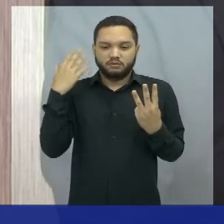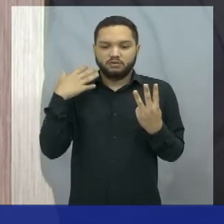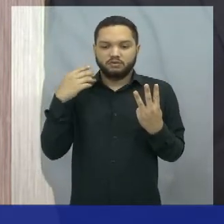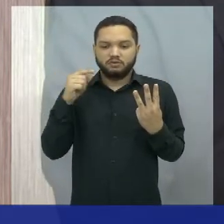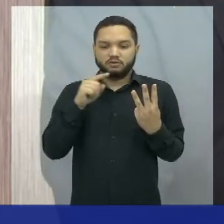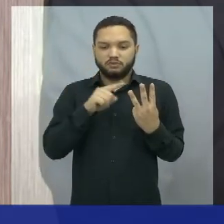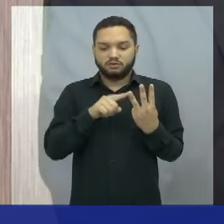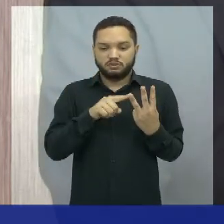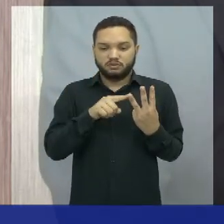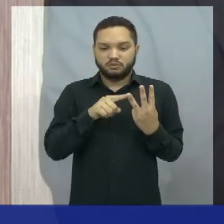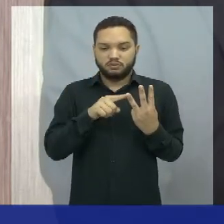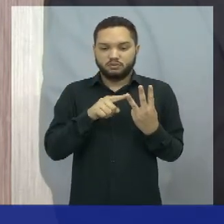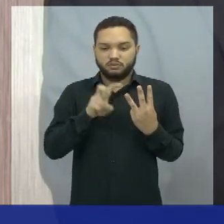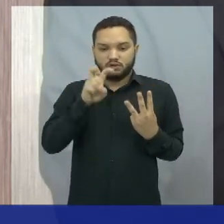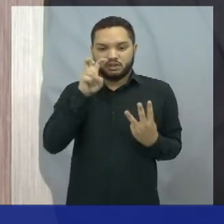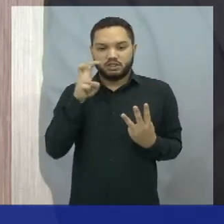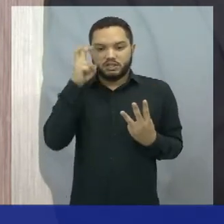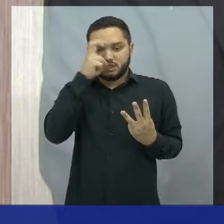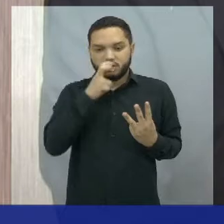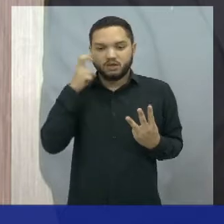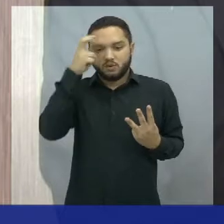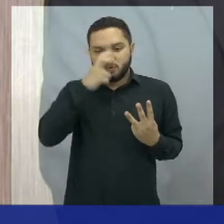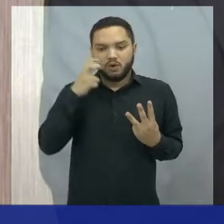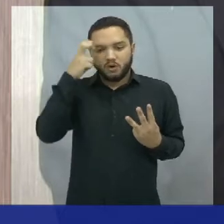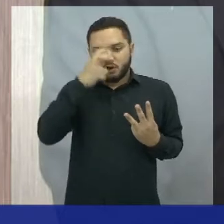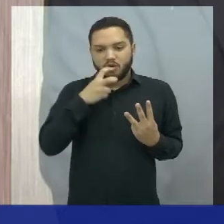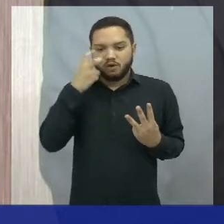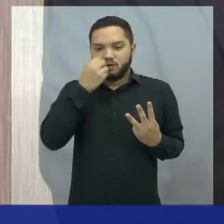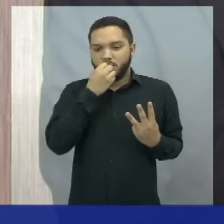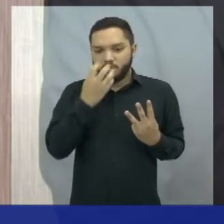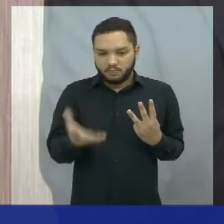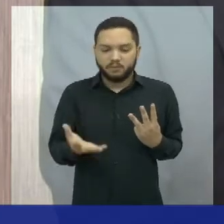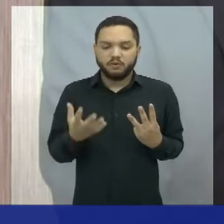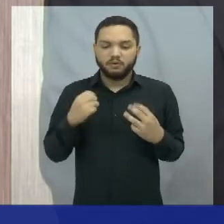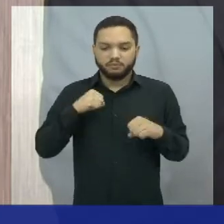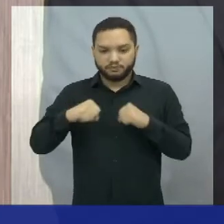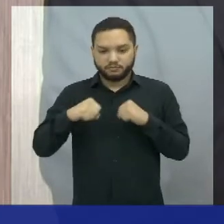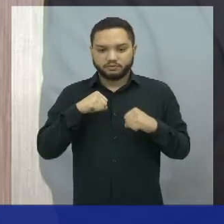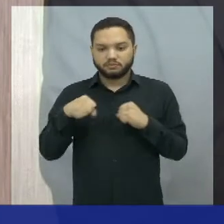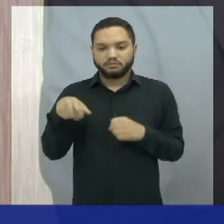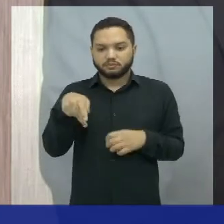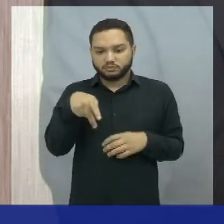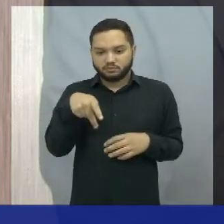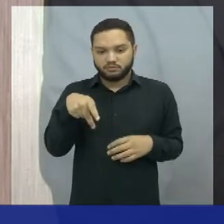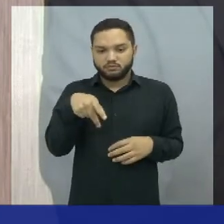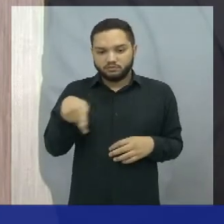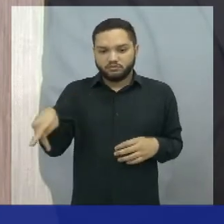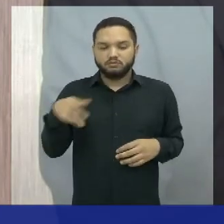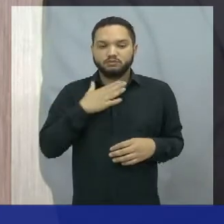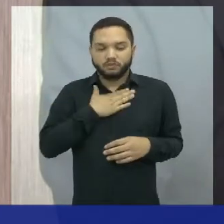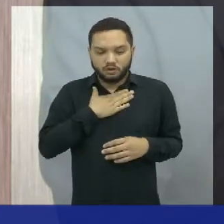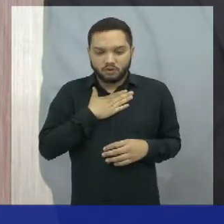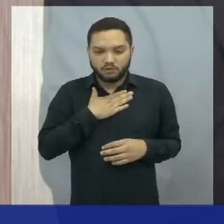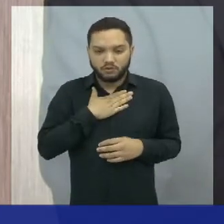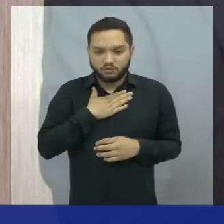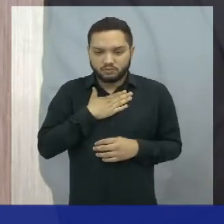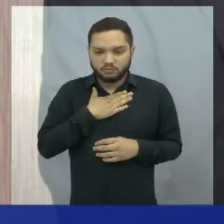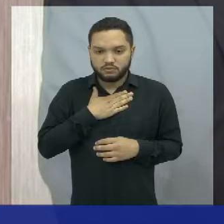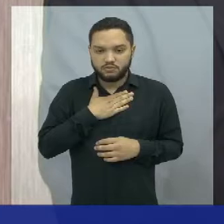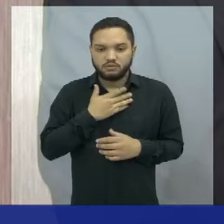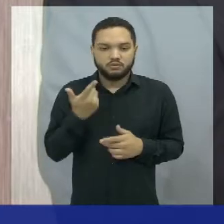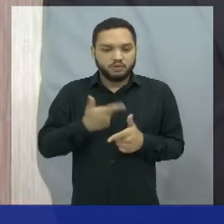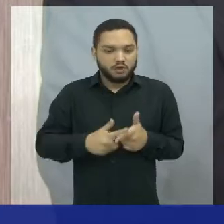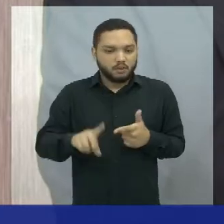audiência pública, nós passamos das 5 horas de debate, o que é muito bom. Essa presidência aprecia essa participação, isso